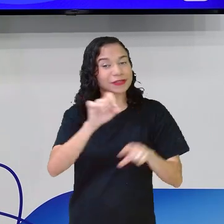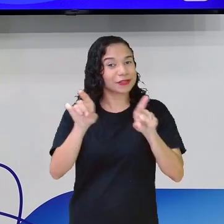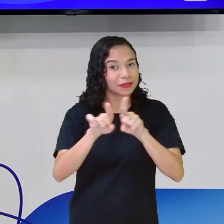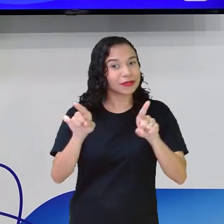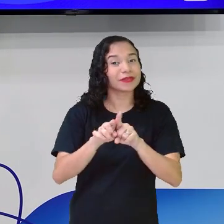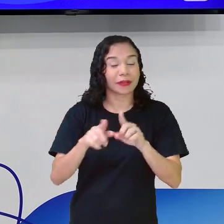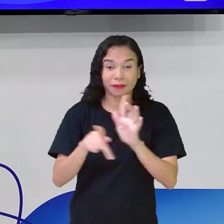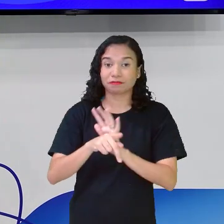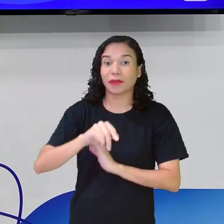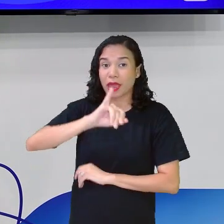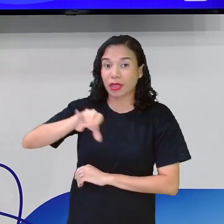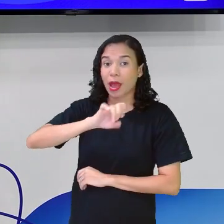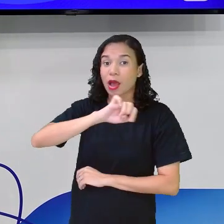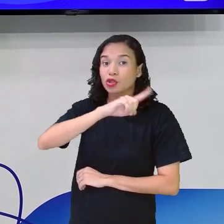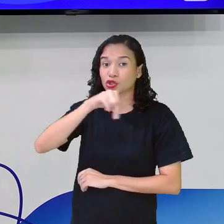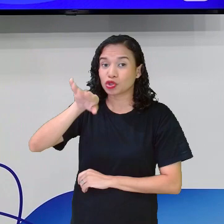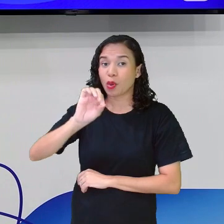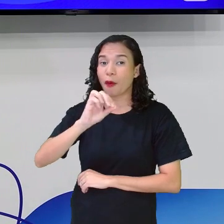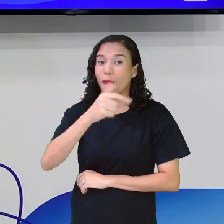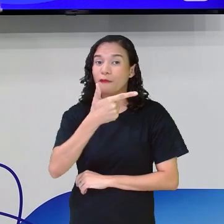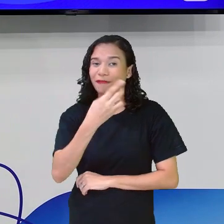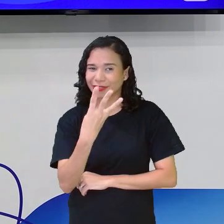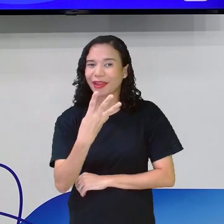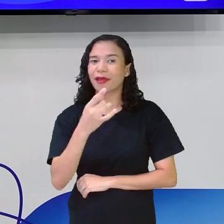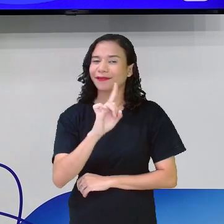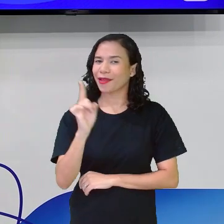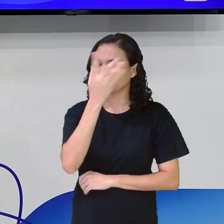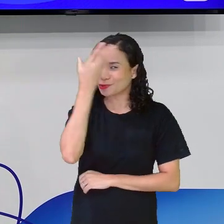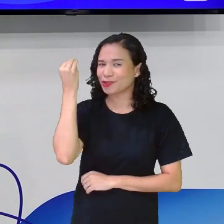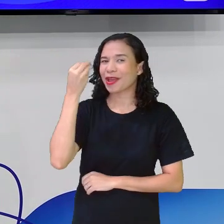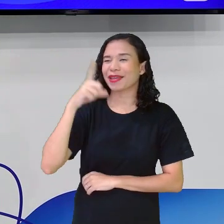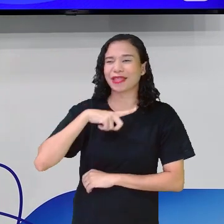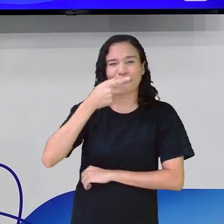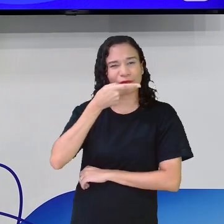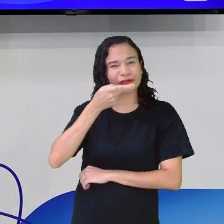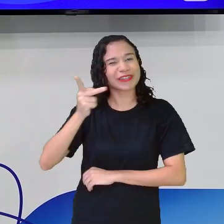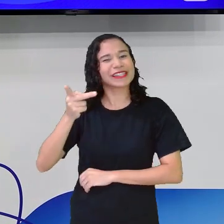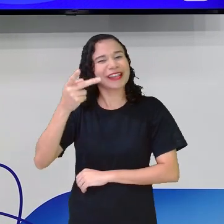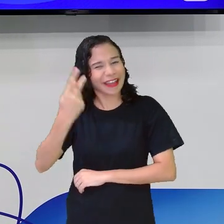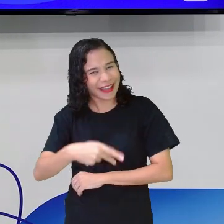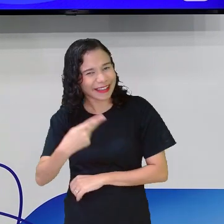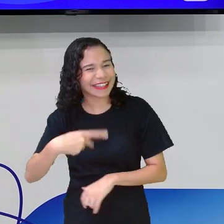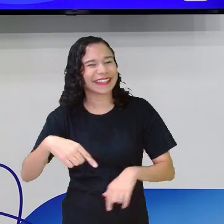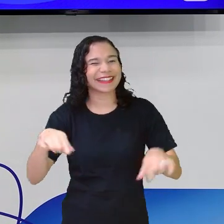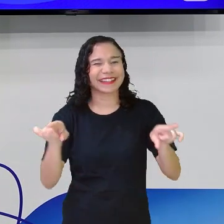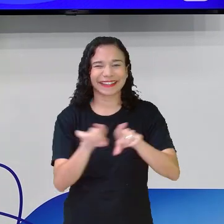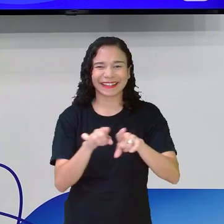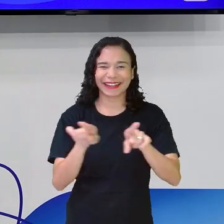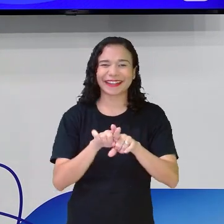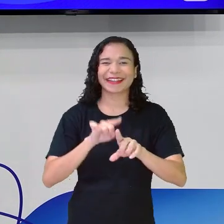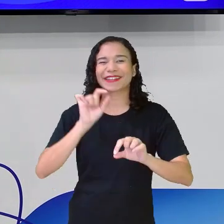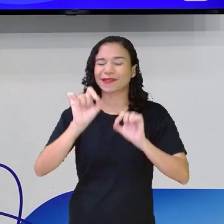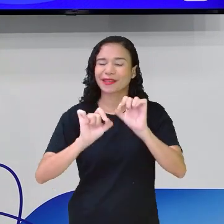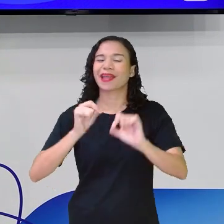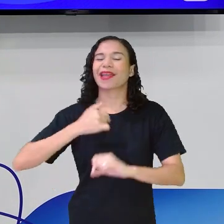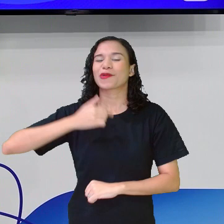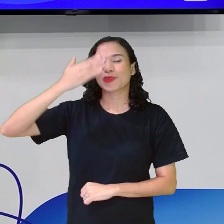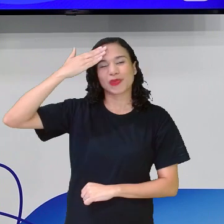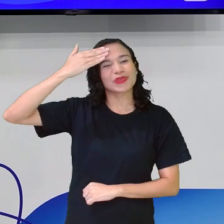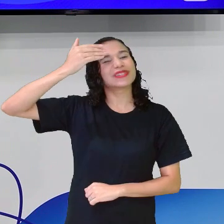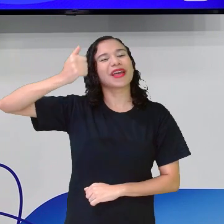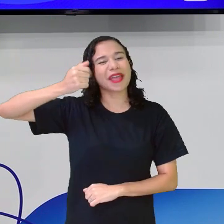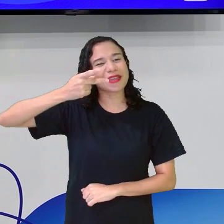João 23 também, não esqueço de vocês não, hein? Vieram fazer uma visita um dia desse aqui e eu sei que